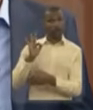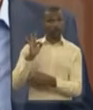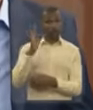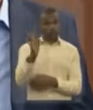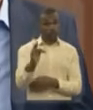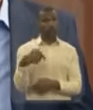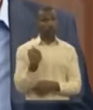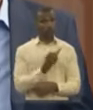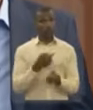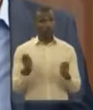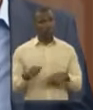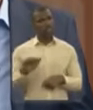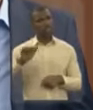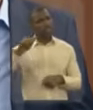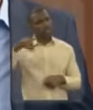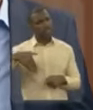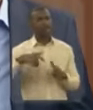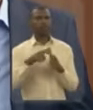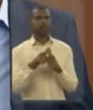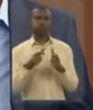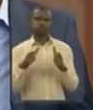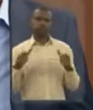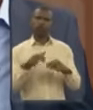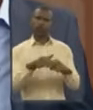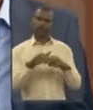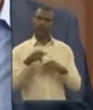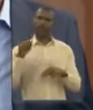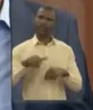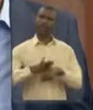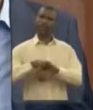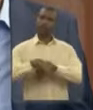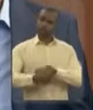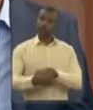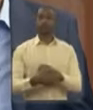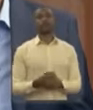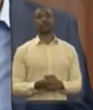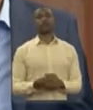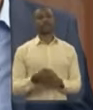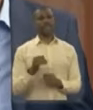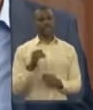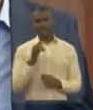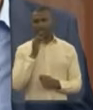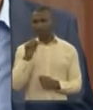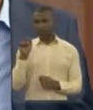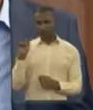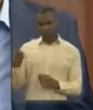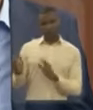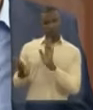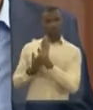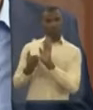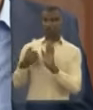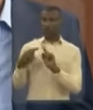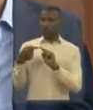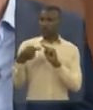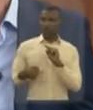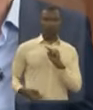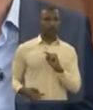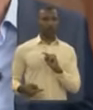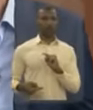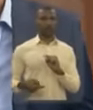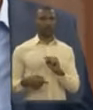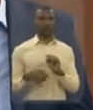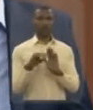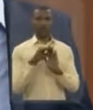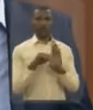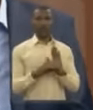para que a gente possa sim aumentar porque é uma questão de segurança eu não concordo com aquilo que você propôs por exemplo no programa de